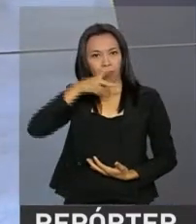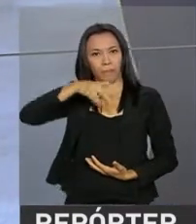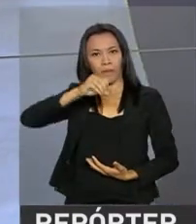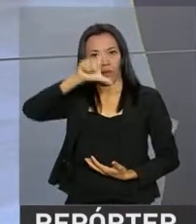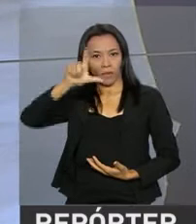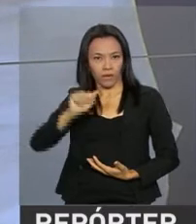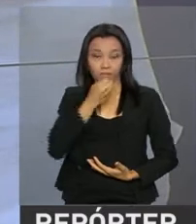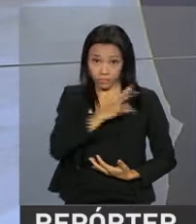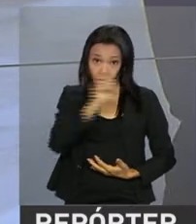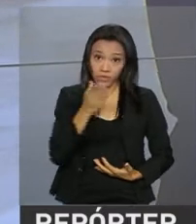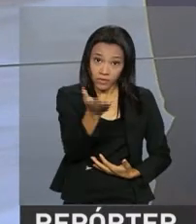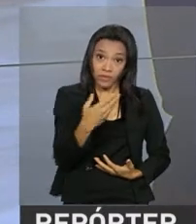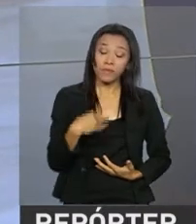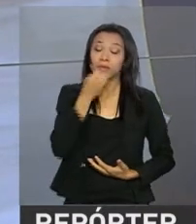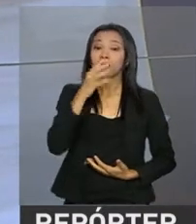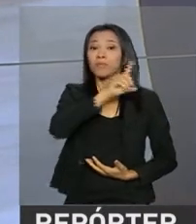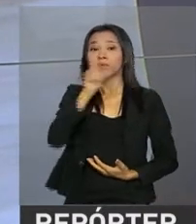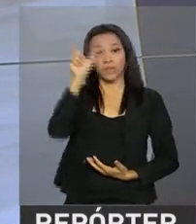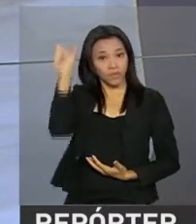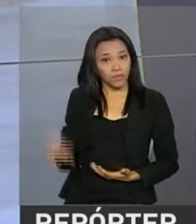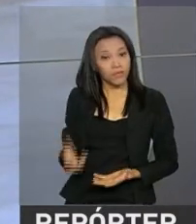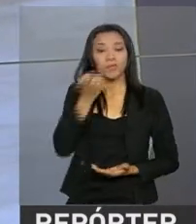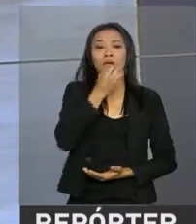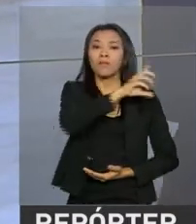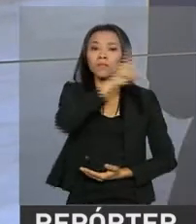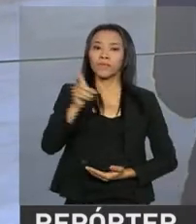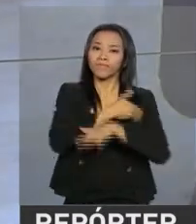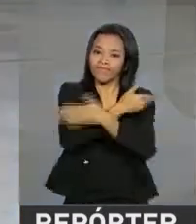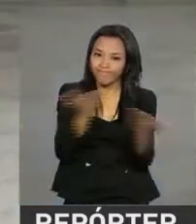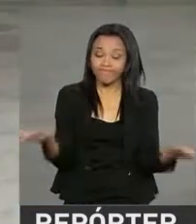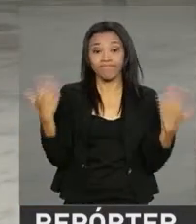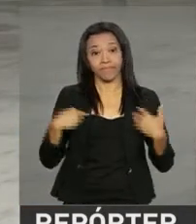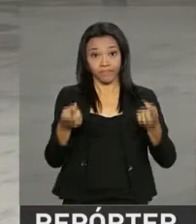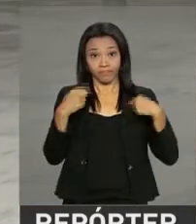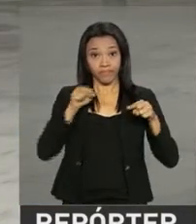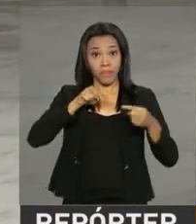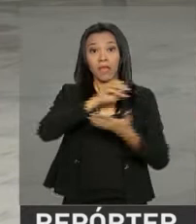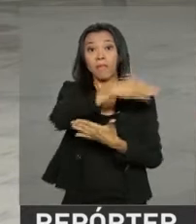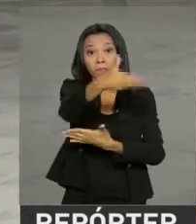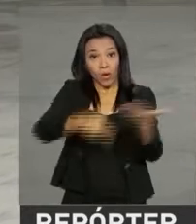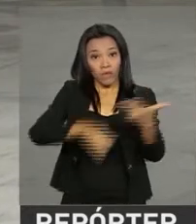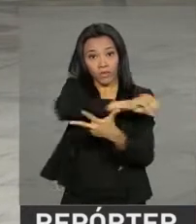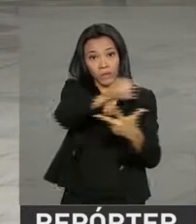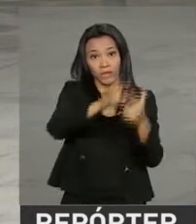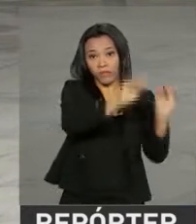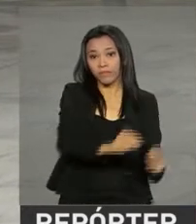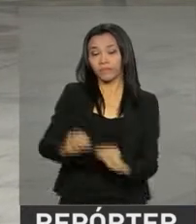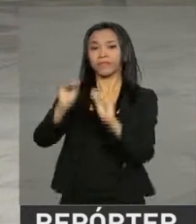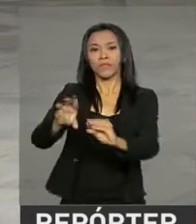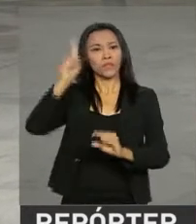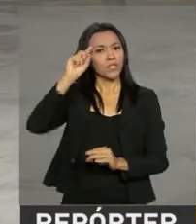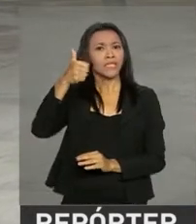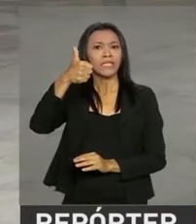bom dia pra você foi renata bom dia pra você bom dia a todos renata essas provas elas foram adiadas para os dias 13 e